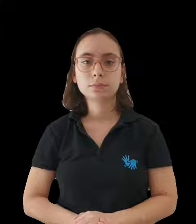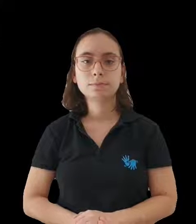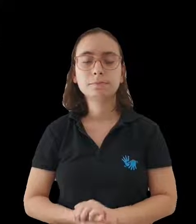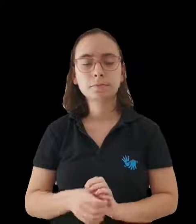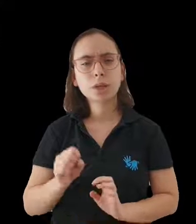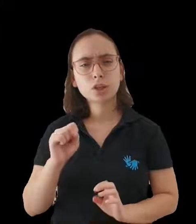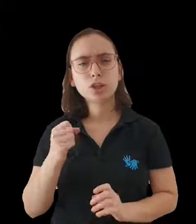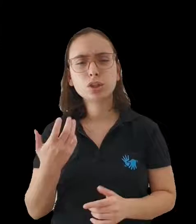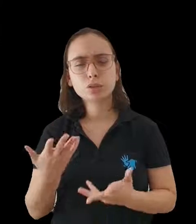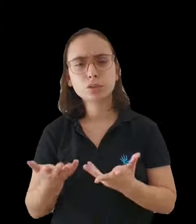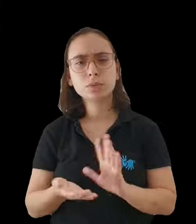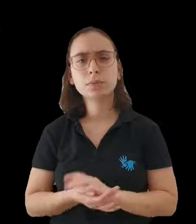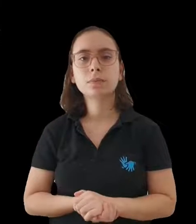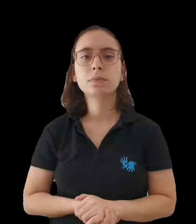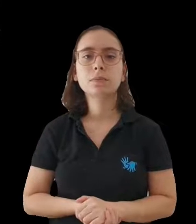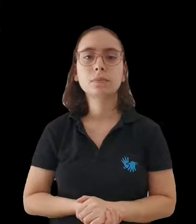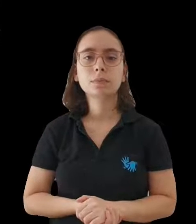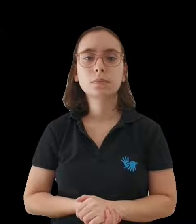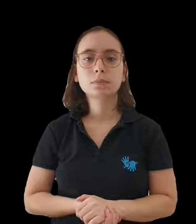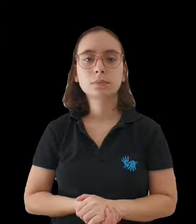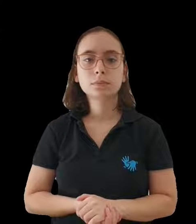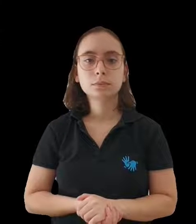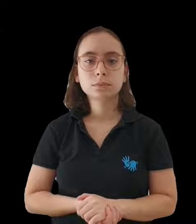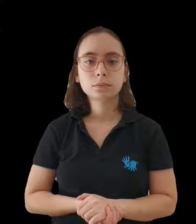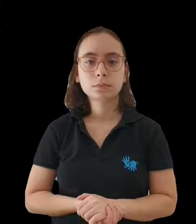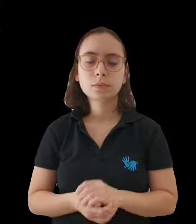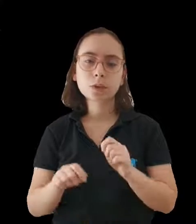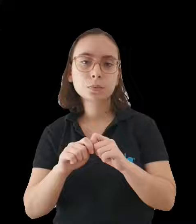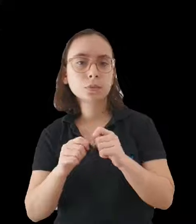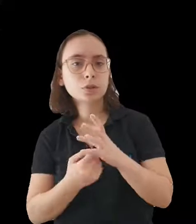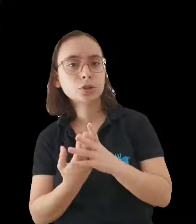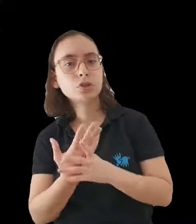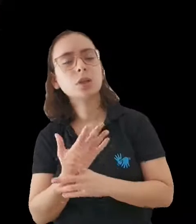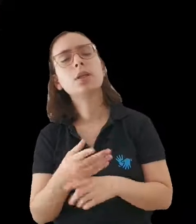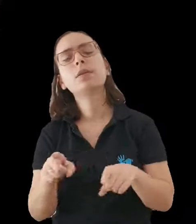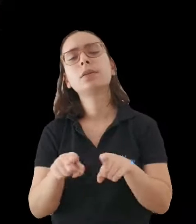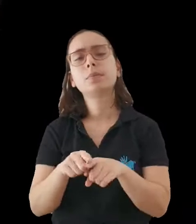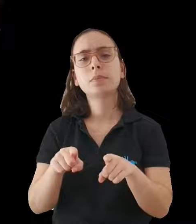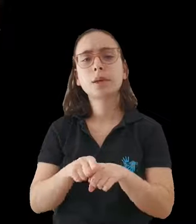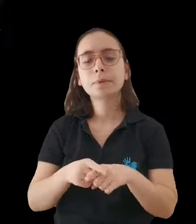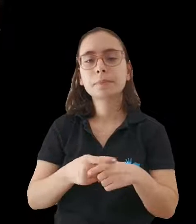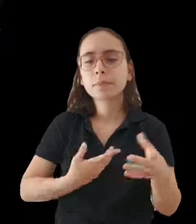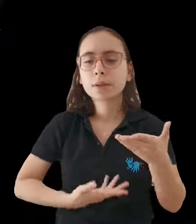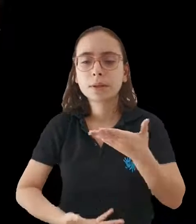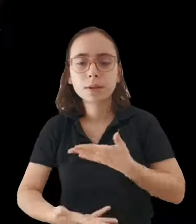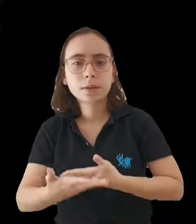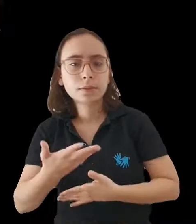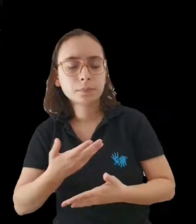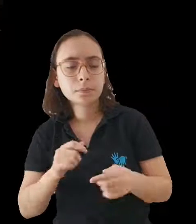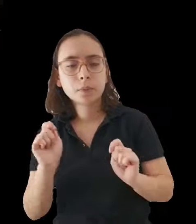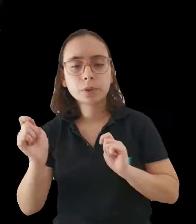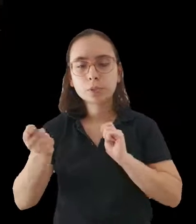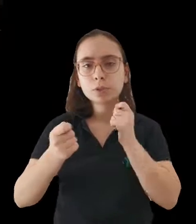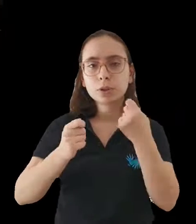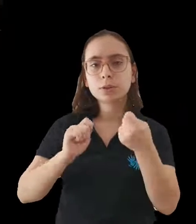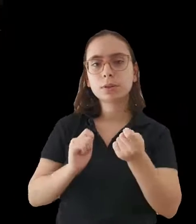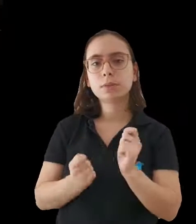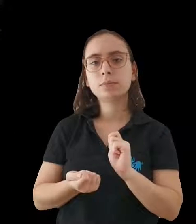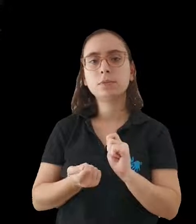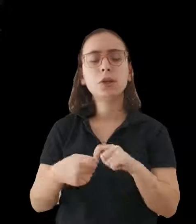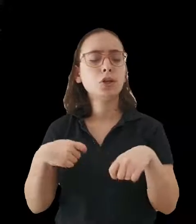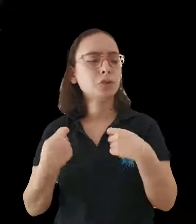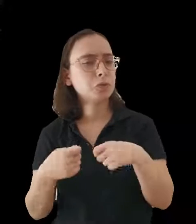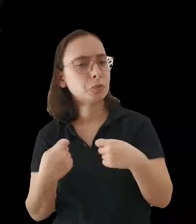Isso. Só que aí, assim, aí vocês podem criar também essa dinâmica de manipulação, que ele não precisa estar aí o